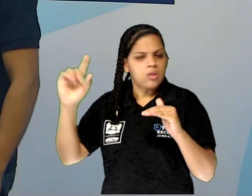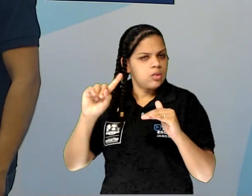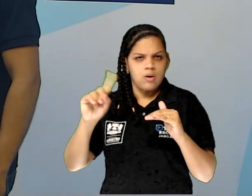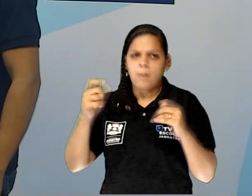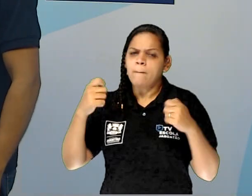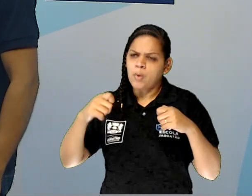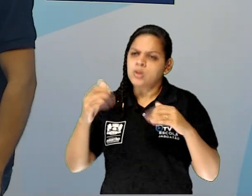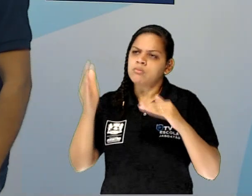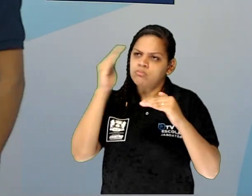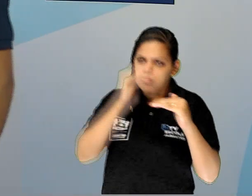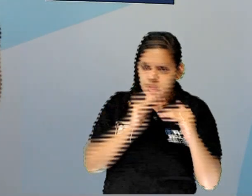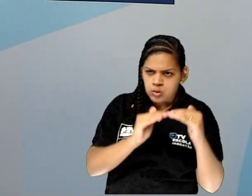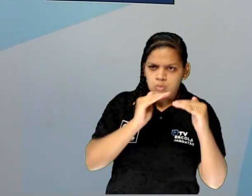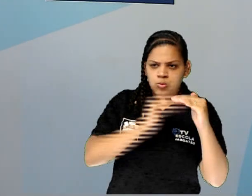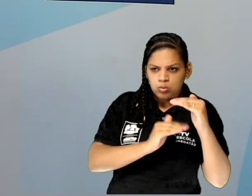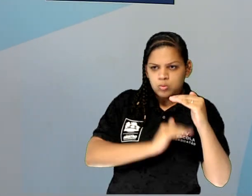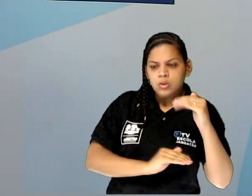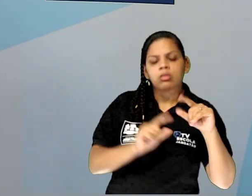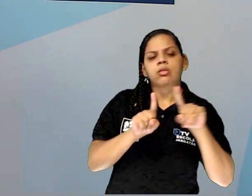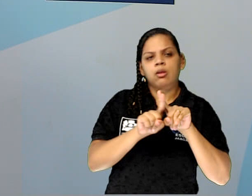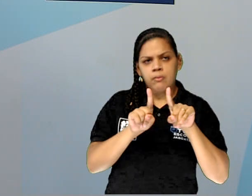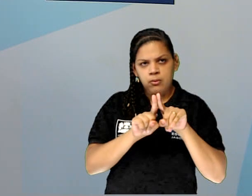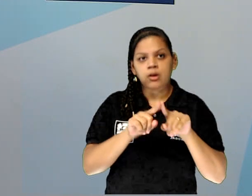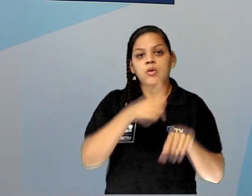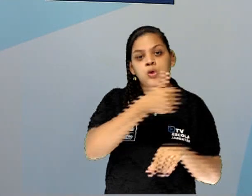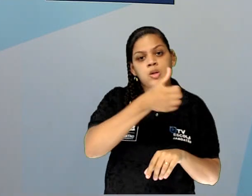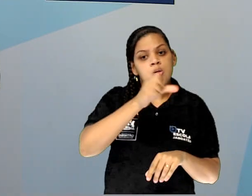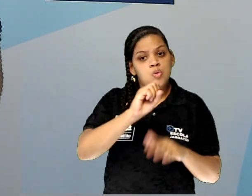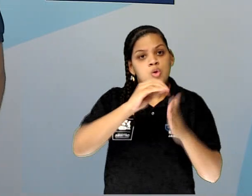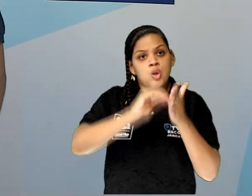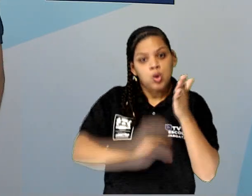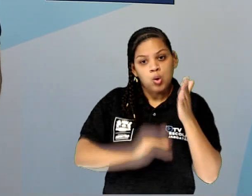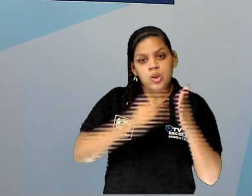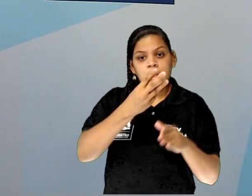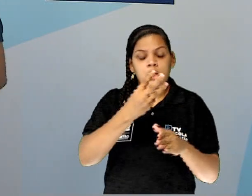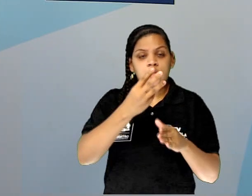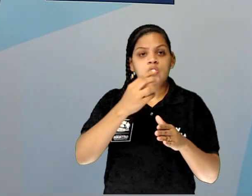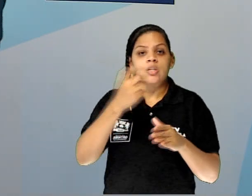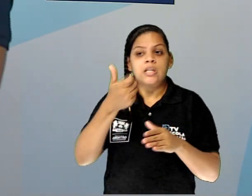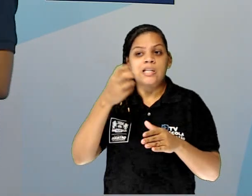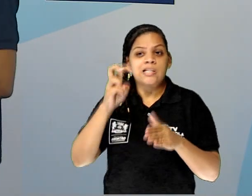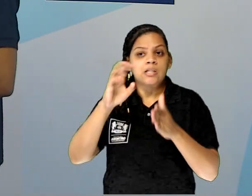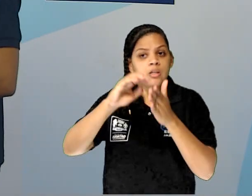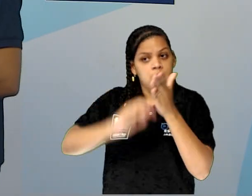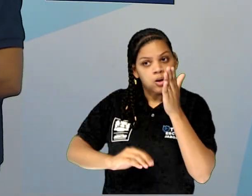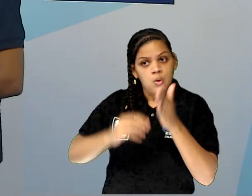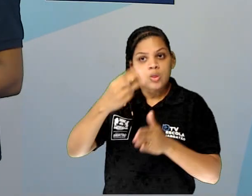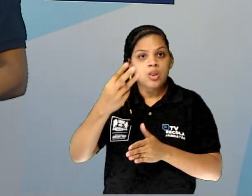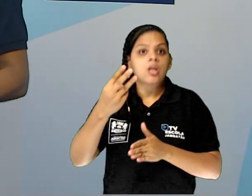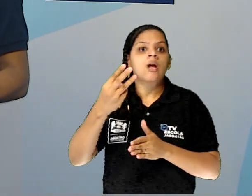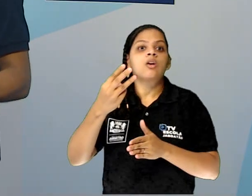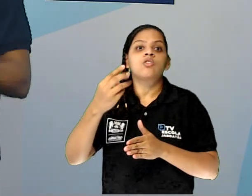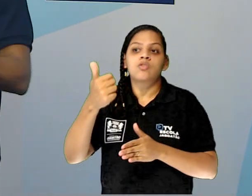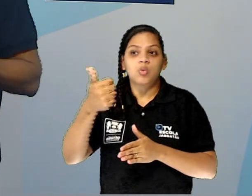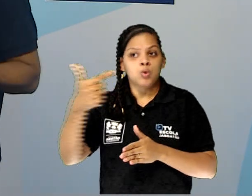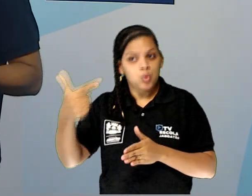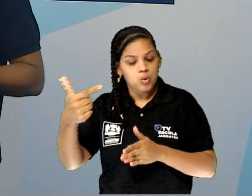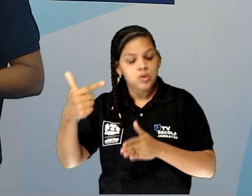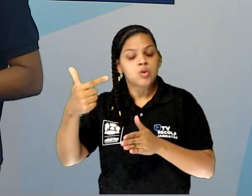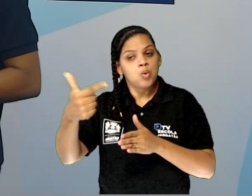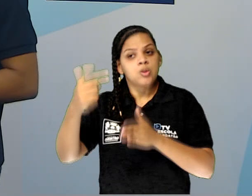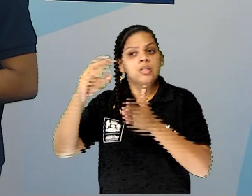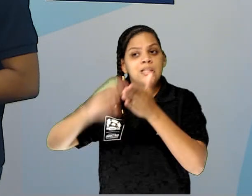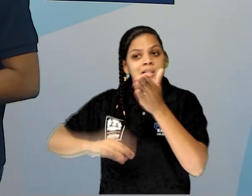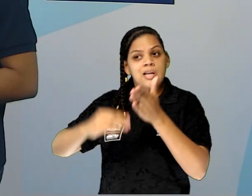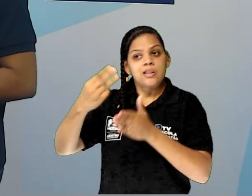Pode diminuir. Nesse caso, você pegou 18 e tirou 3. Pegou 15 e tirou 3, que deu 12. Então, pega 12 e tira 3,